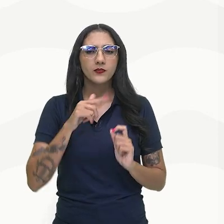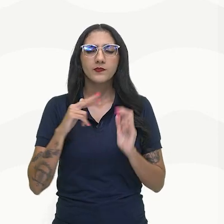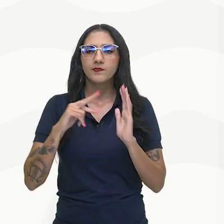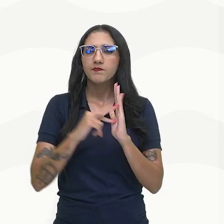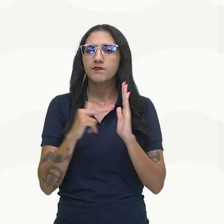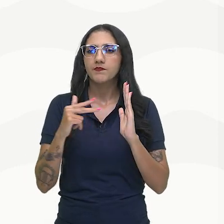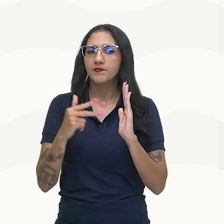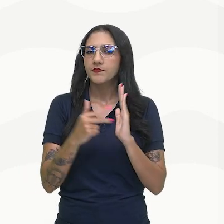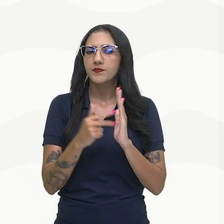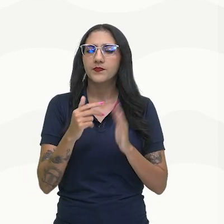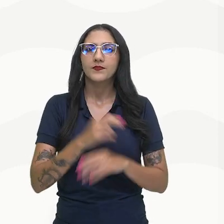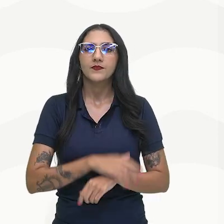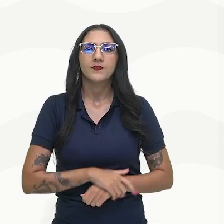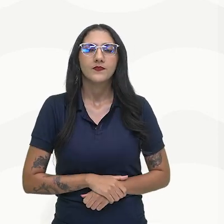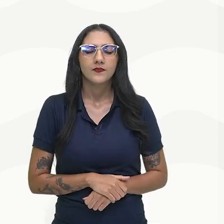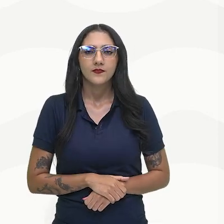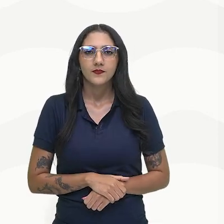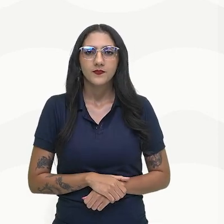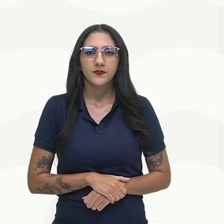Manuela?